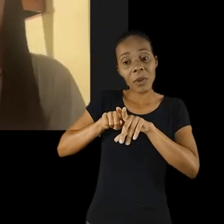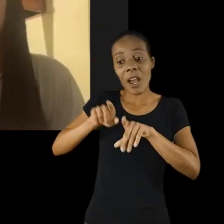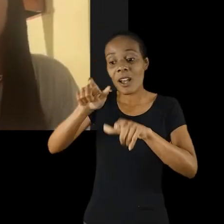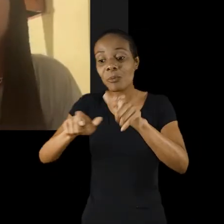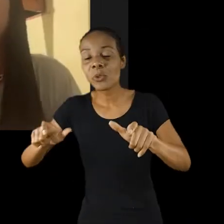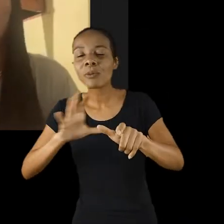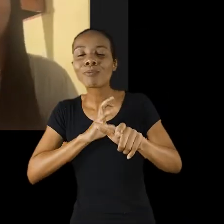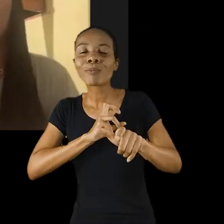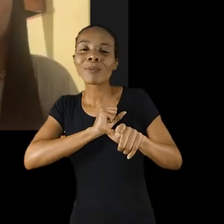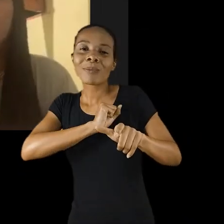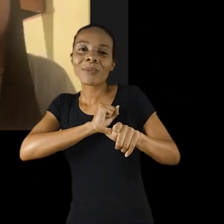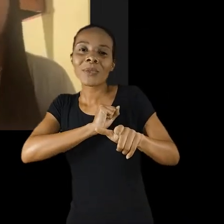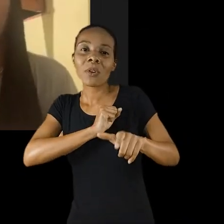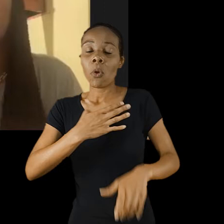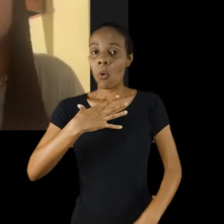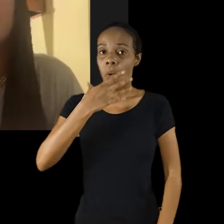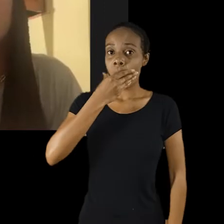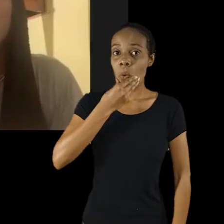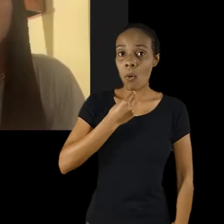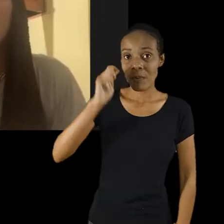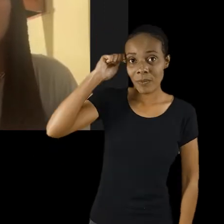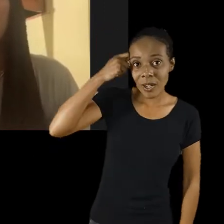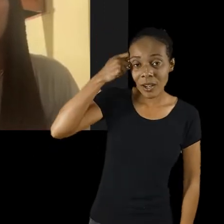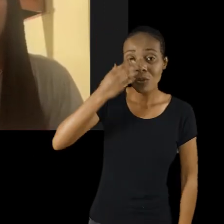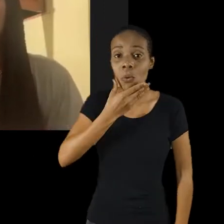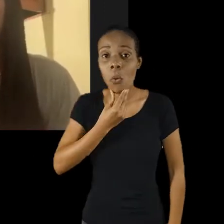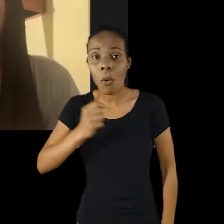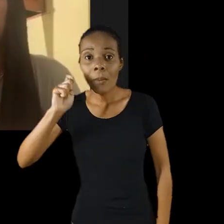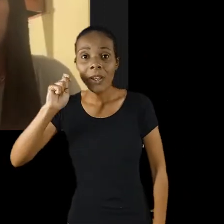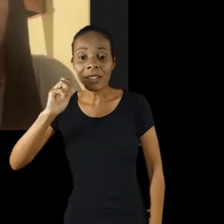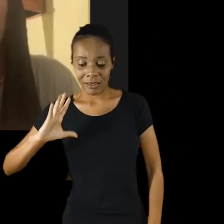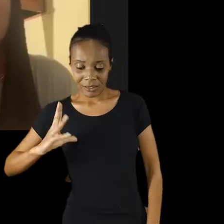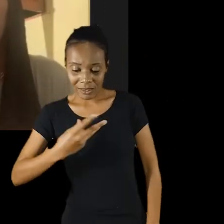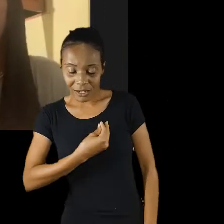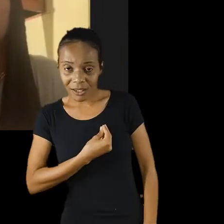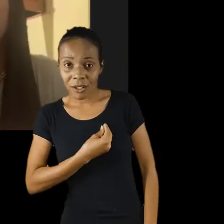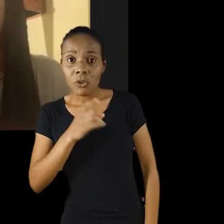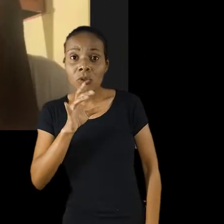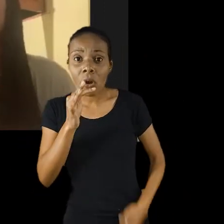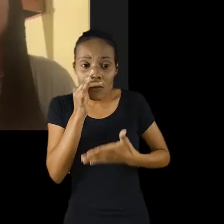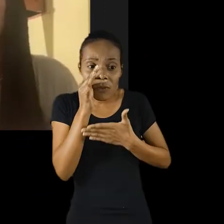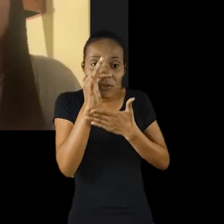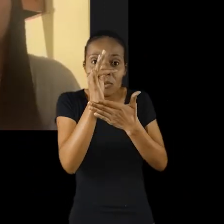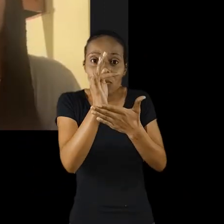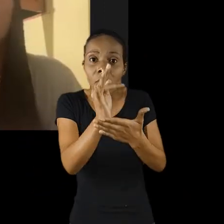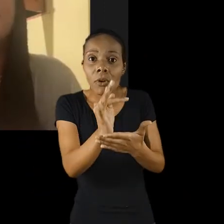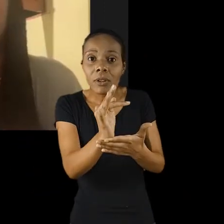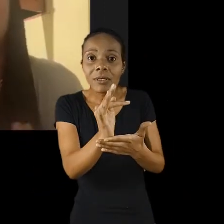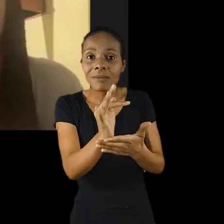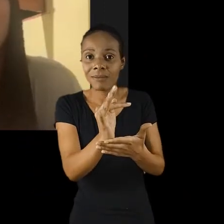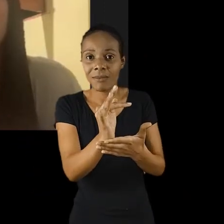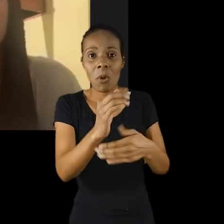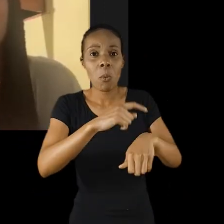um homem trans, só recebe flores quando morre, né? E existe um estudo que comprova que homens pretos e homens trans não recebem flores